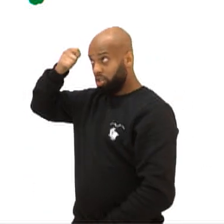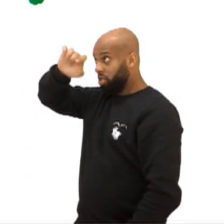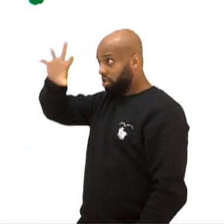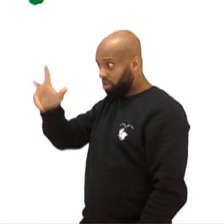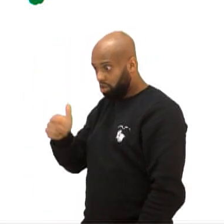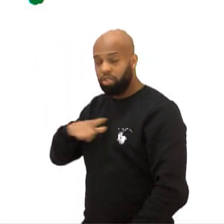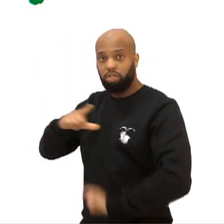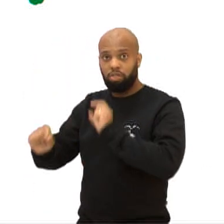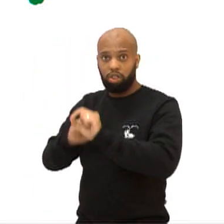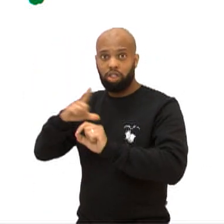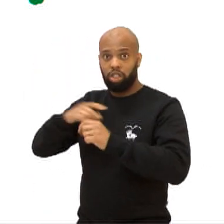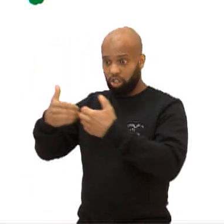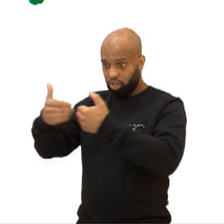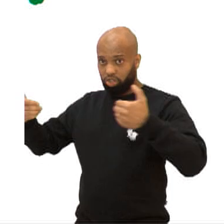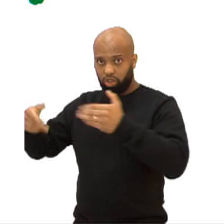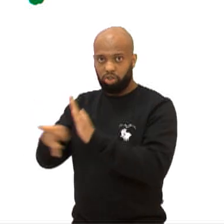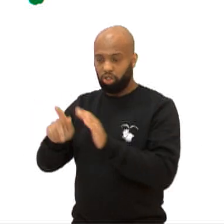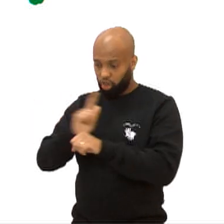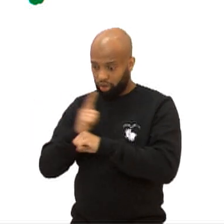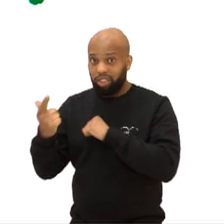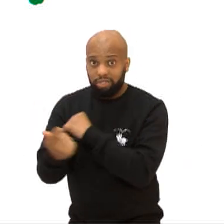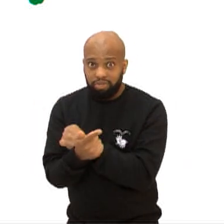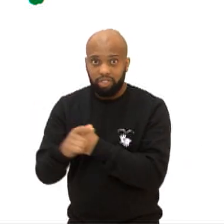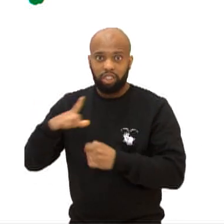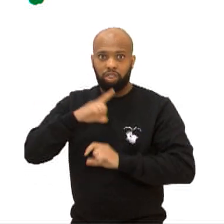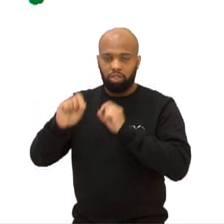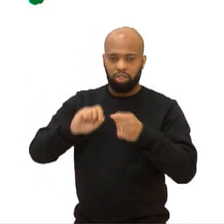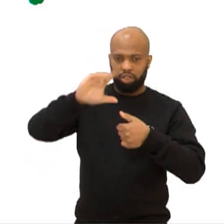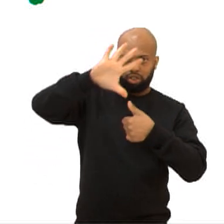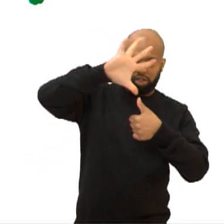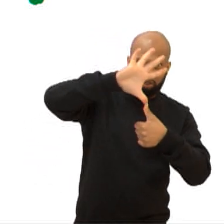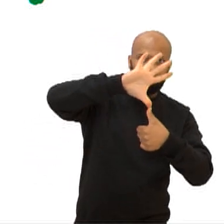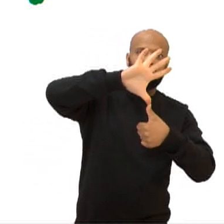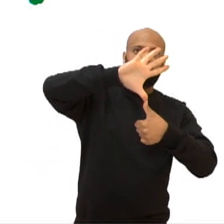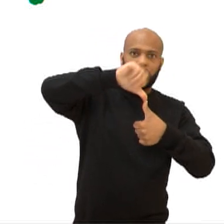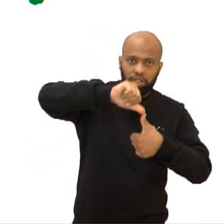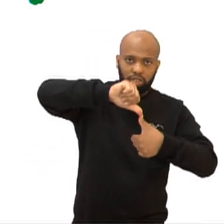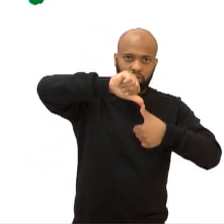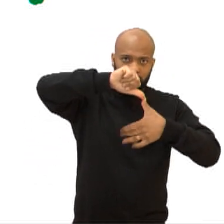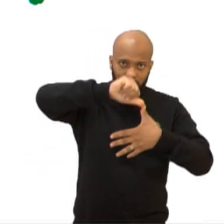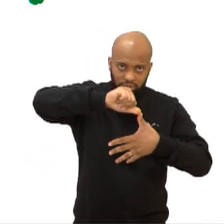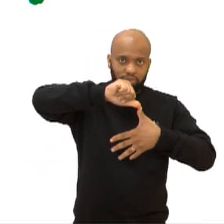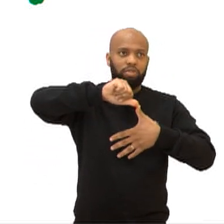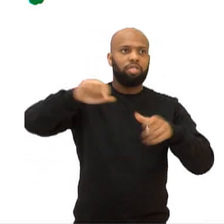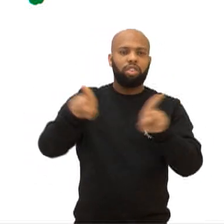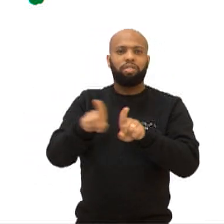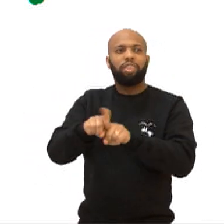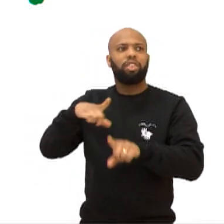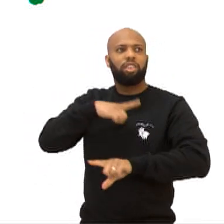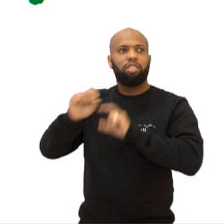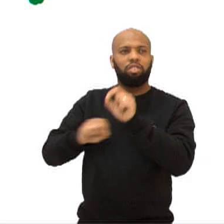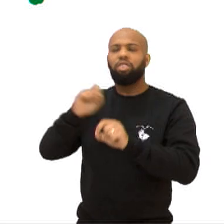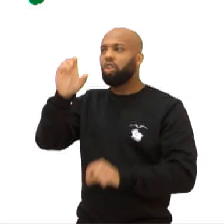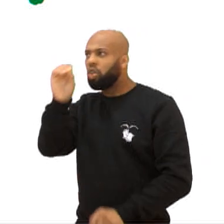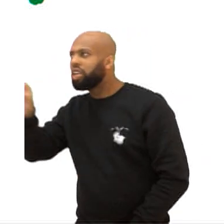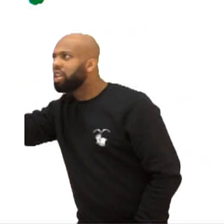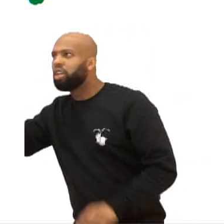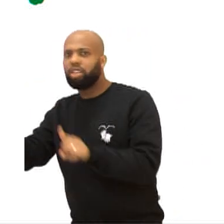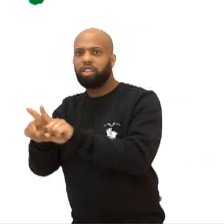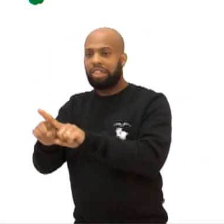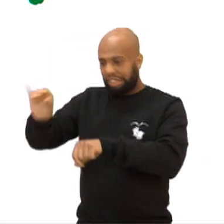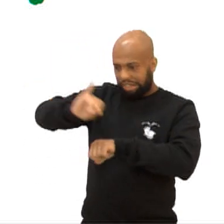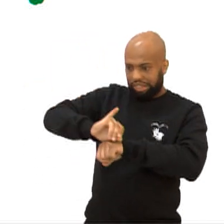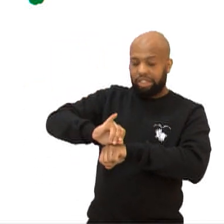que existe a divisão física, América Setentrional, Ocidental, Meridional, Oriental e Central, mas em termos